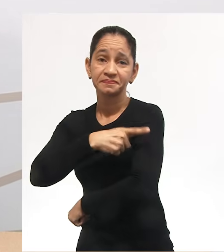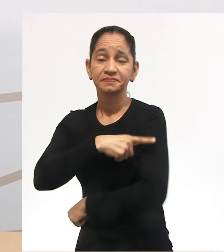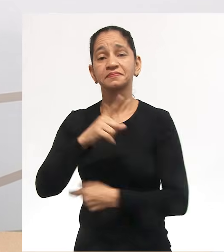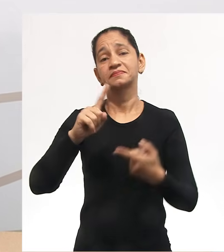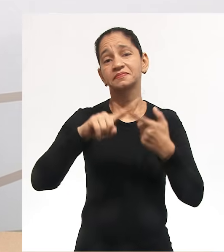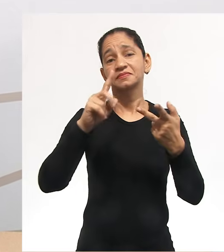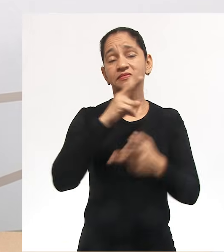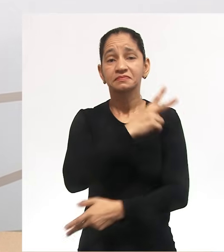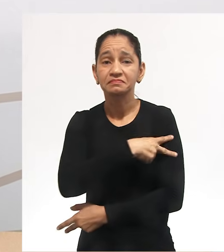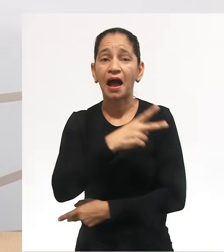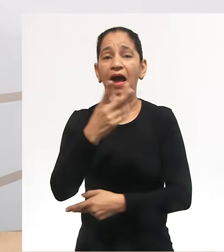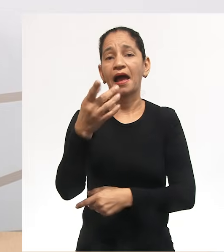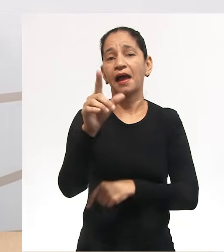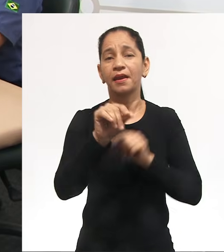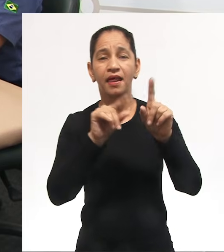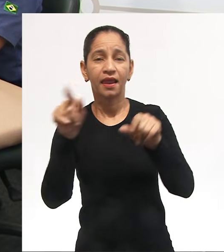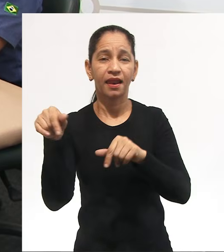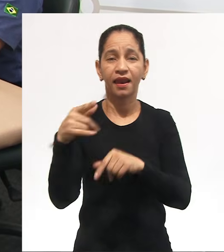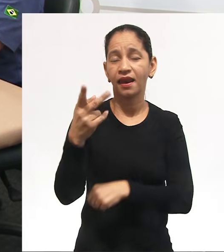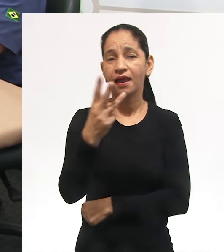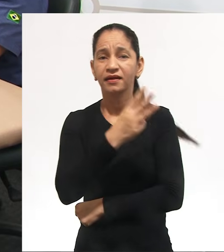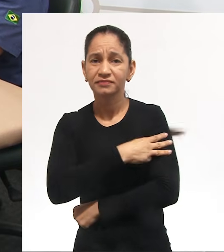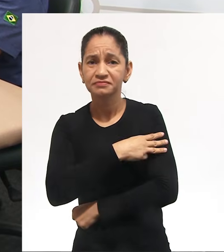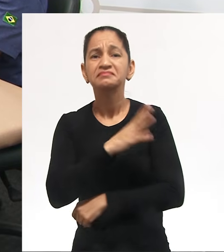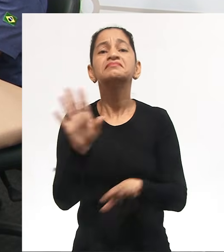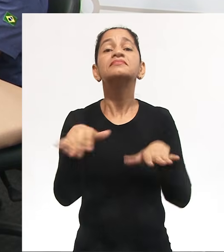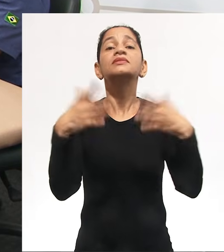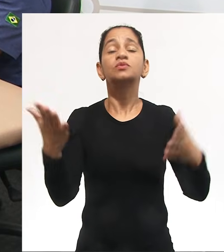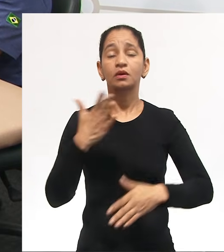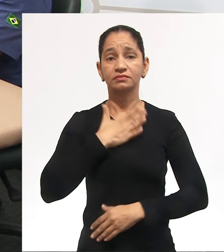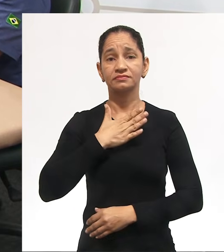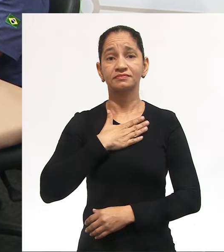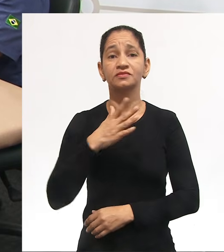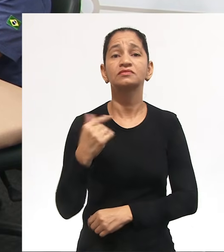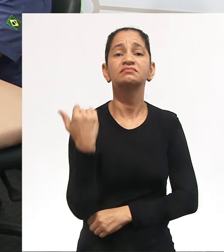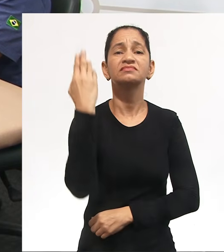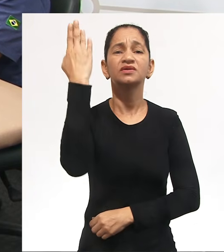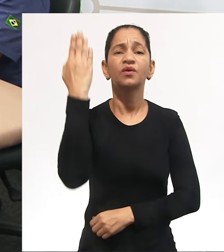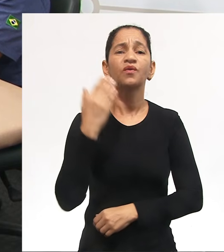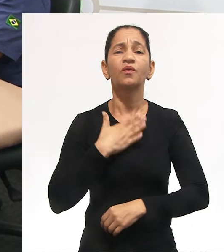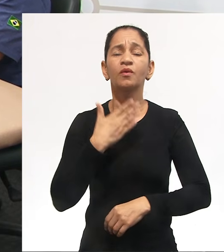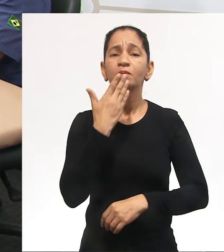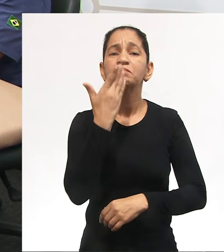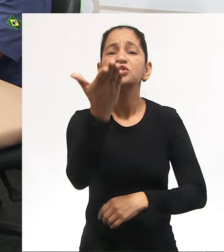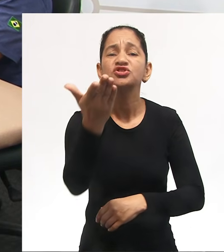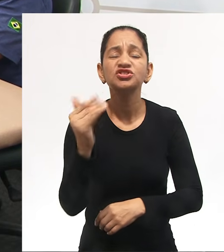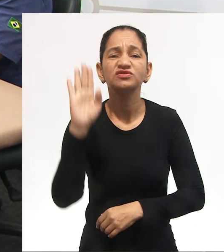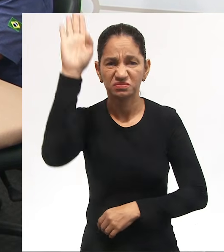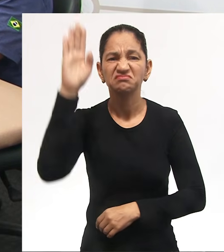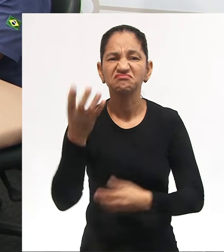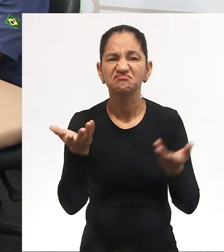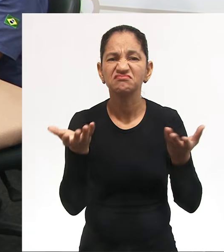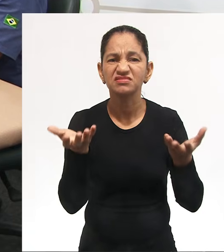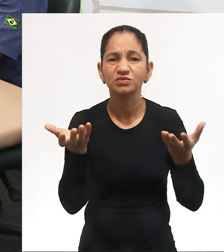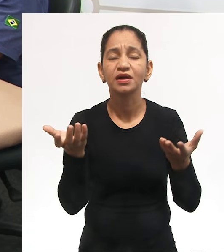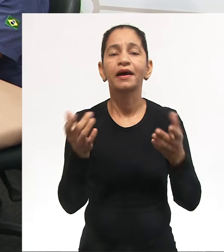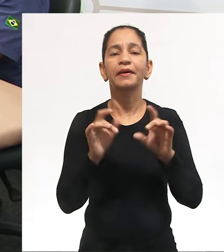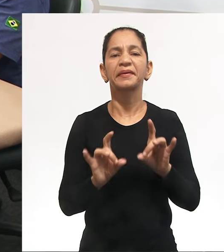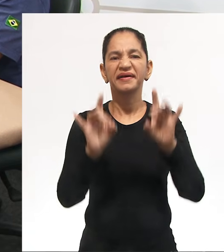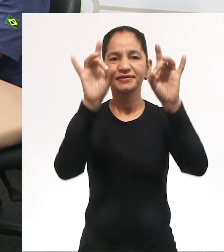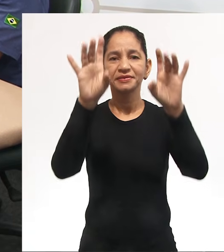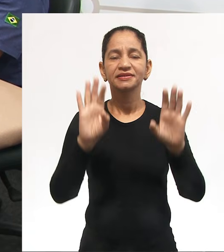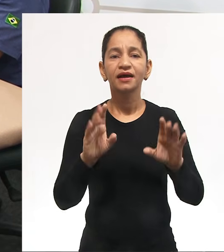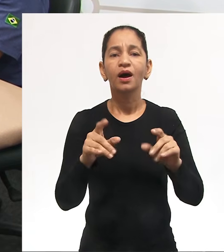quem tem o perfil de primeiro ano, quem tem perfil de segundo ano, Uhum. terceiro ano, e aí eu pedi, né, eu fui a única que pedi, na